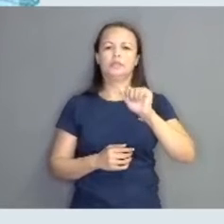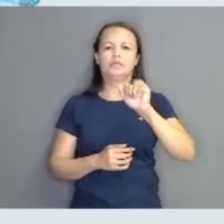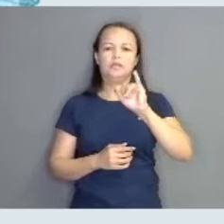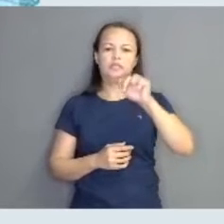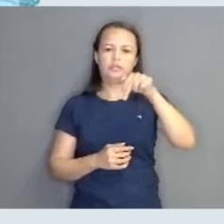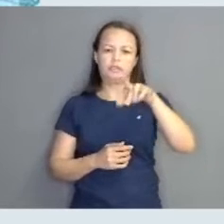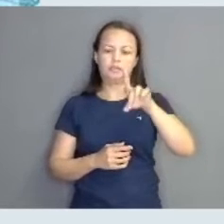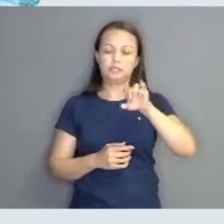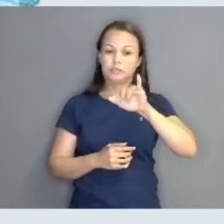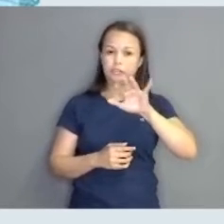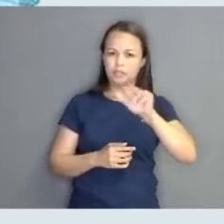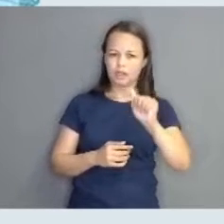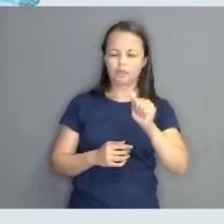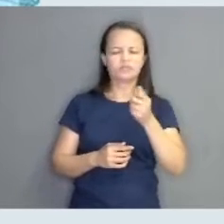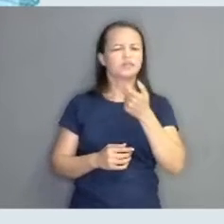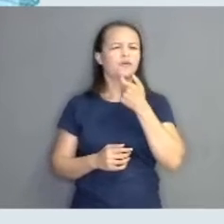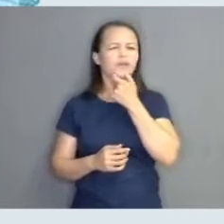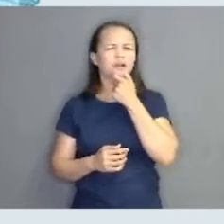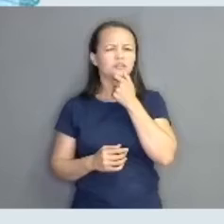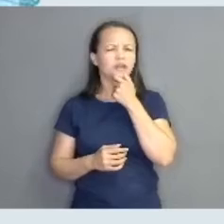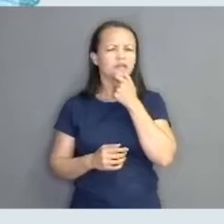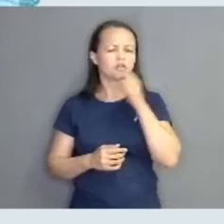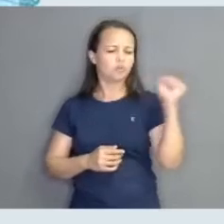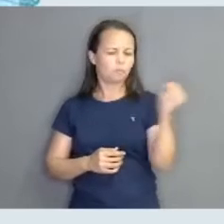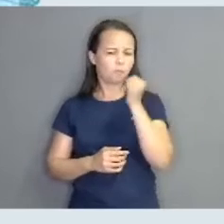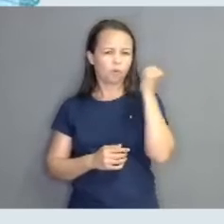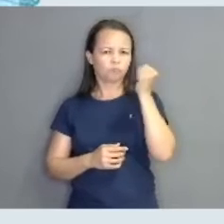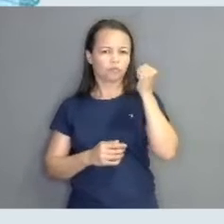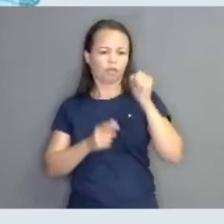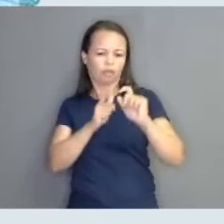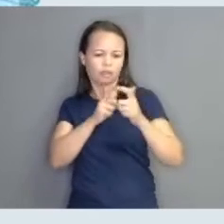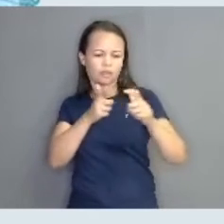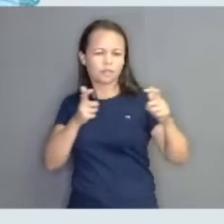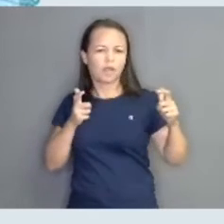poder imenso, considerável no mar.